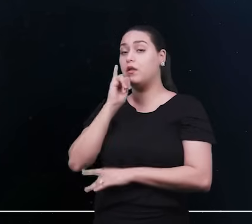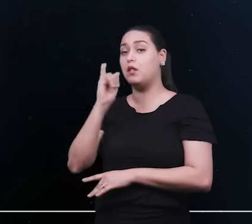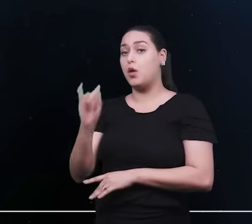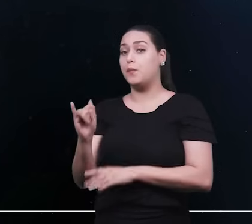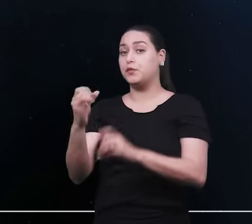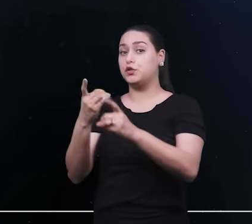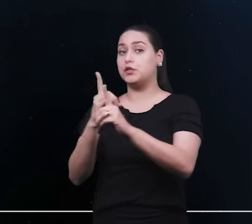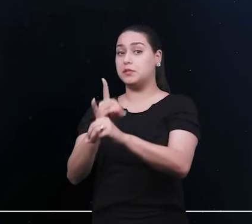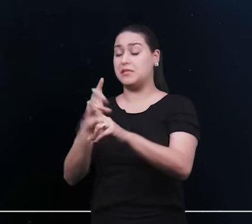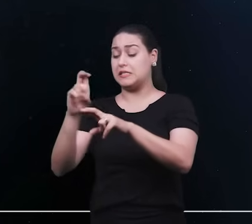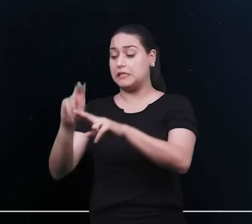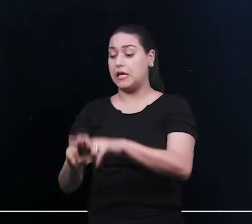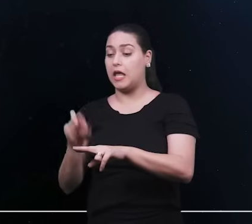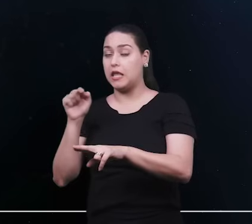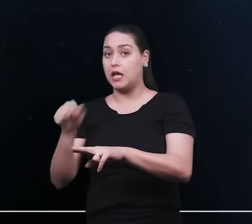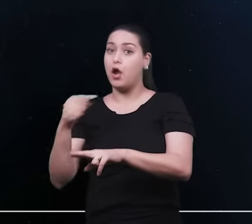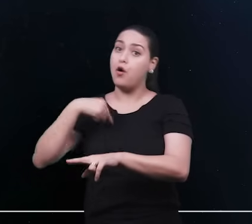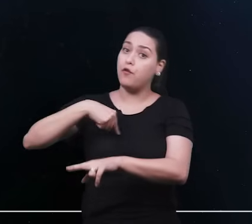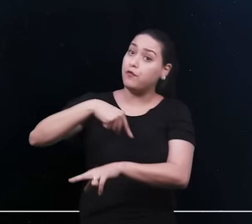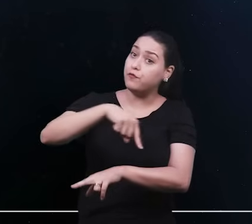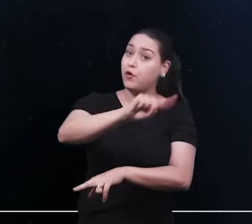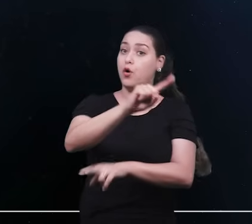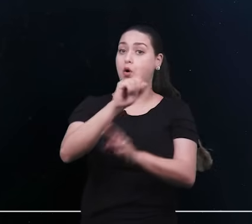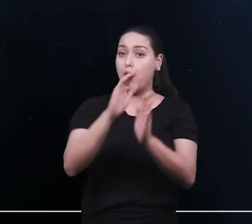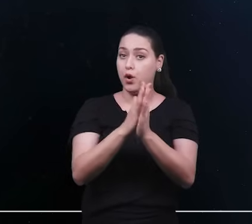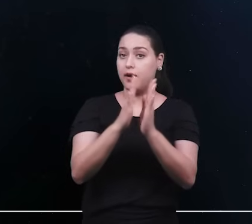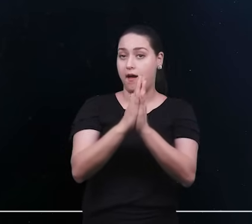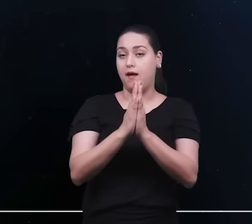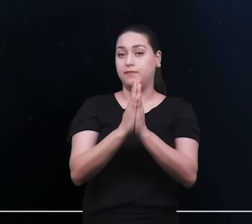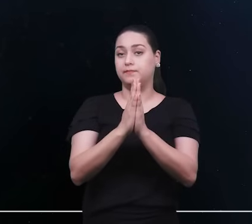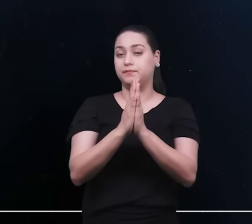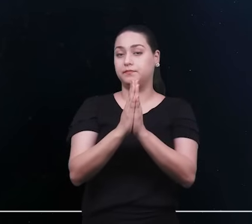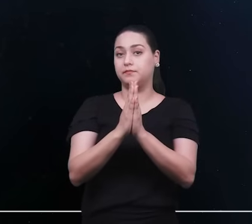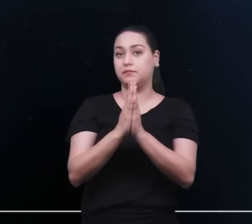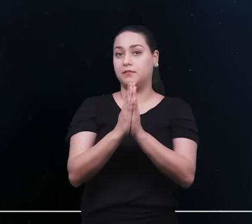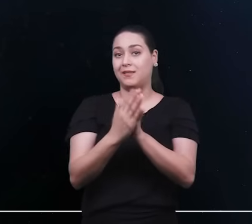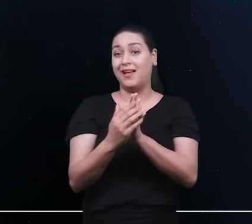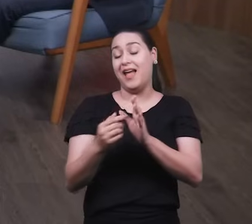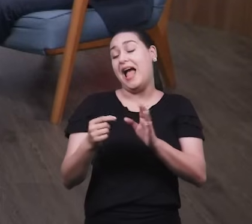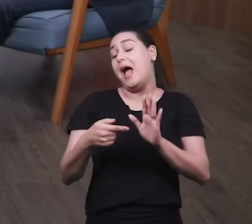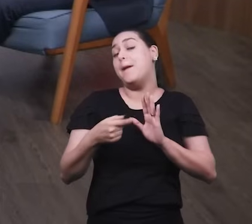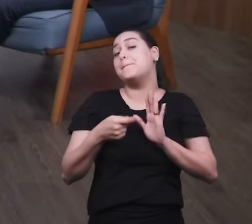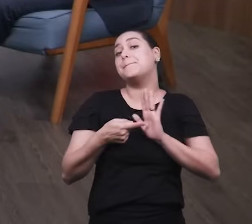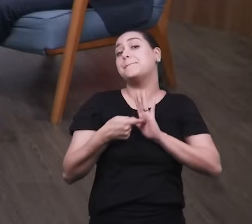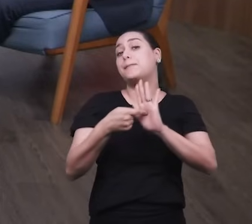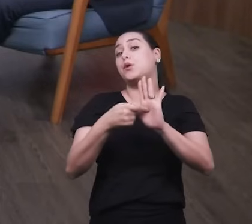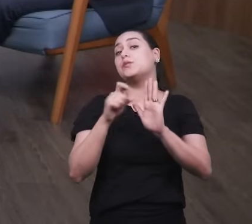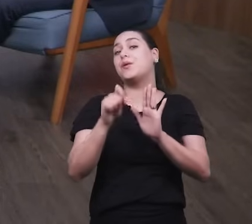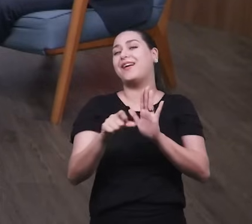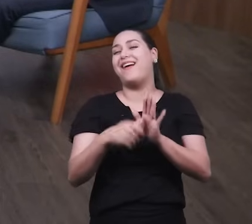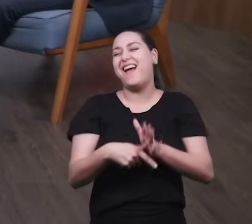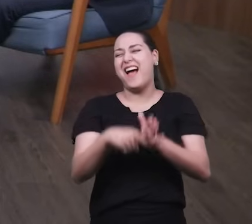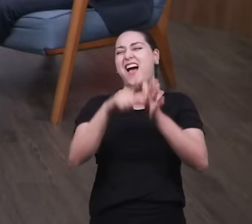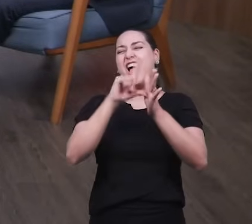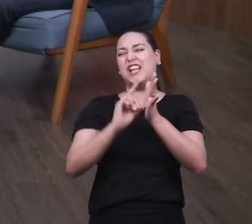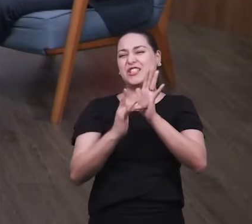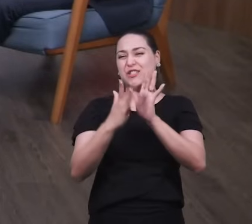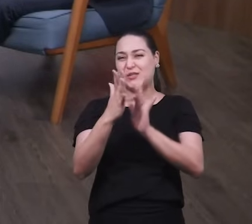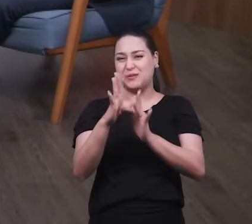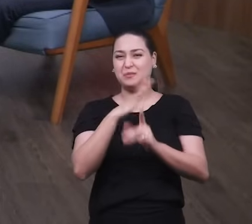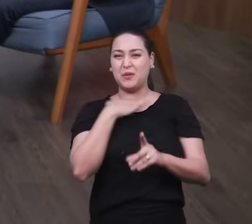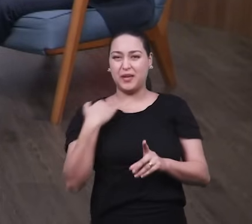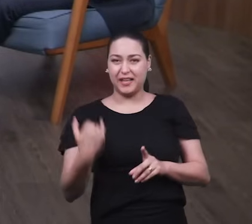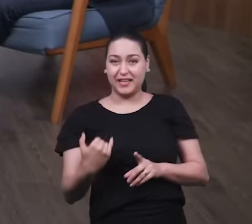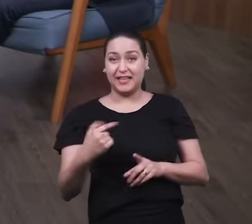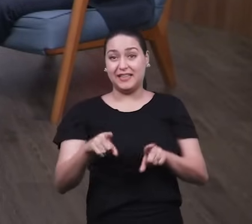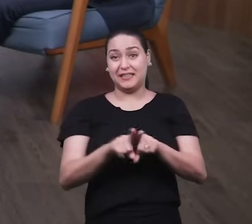aqui enquanto vou além orar. Nós já falamos aqui, foi a véspera, todo aquele sofrimento.